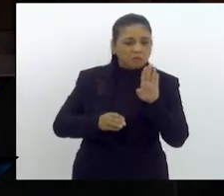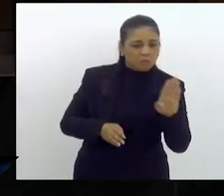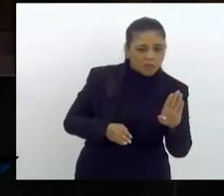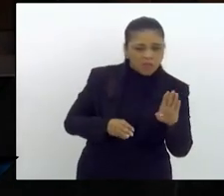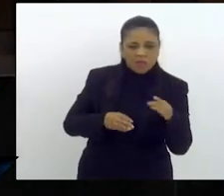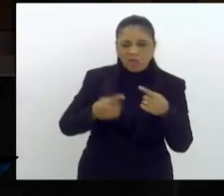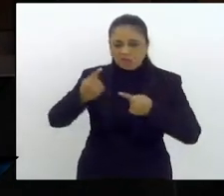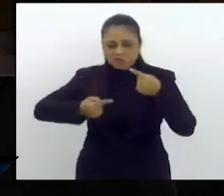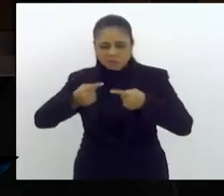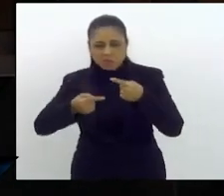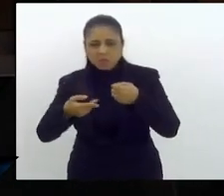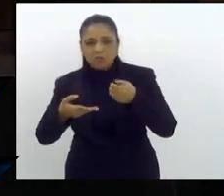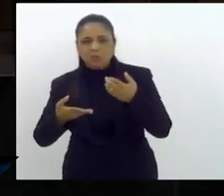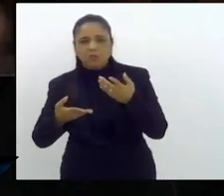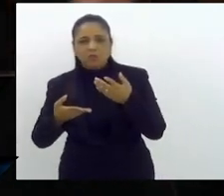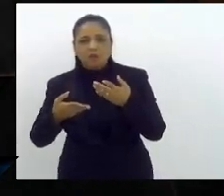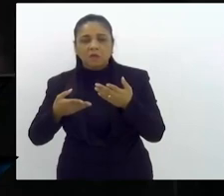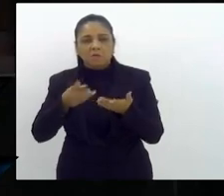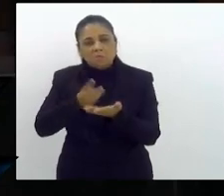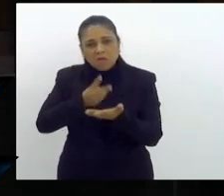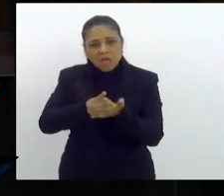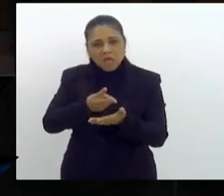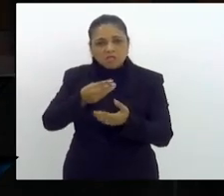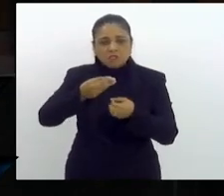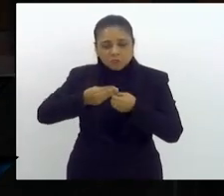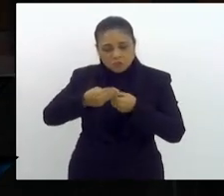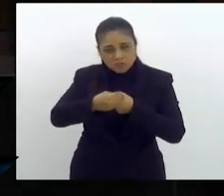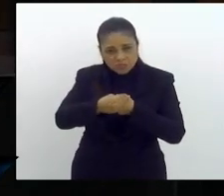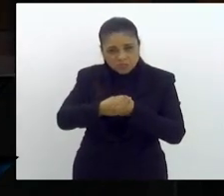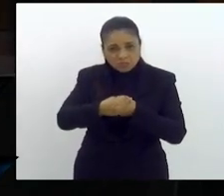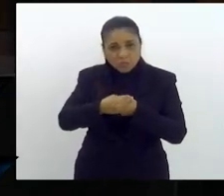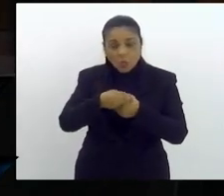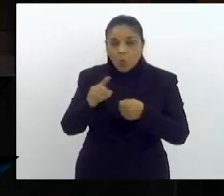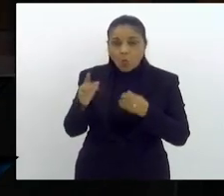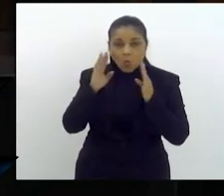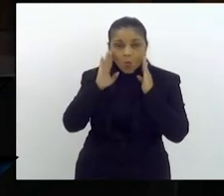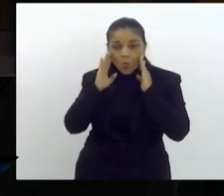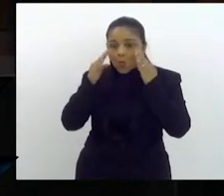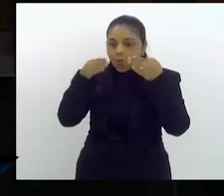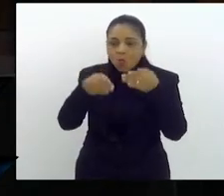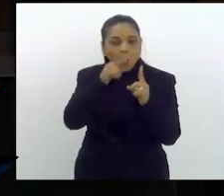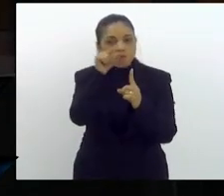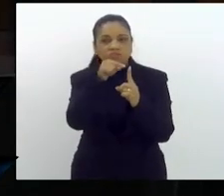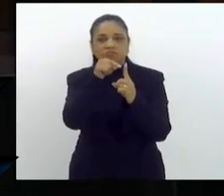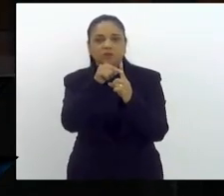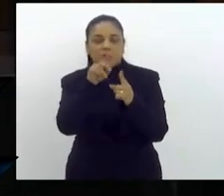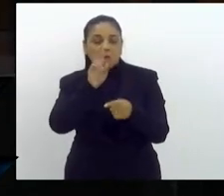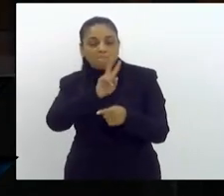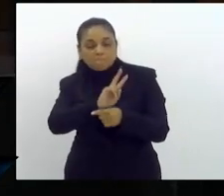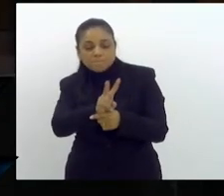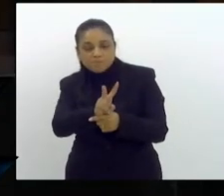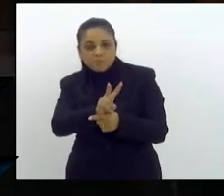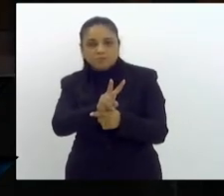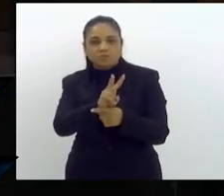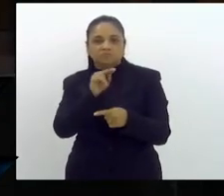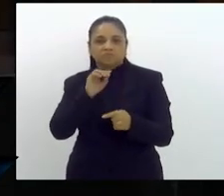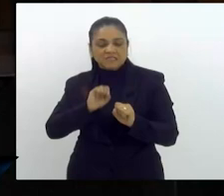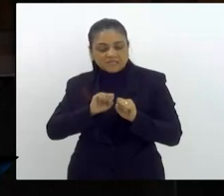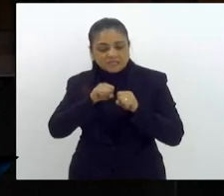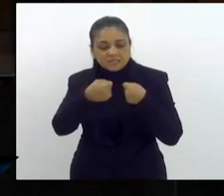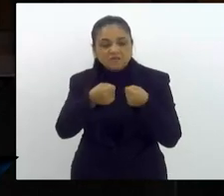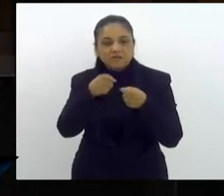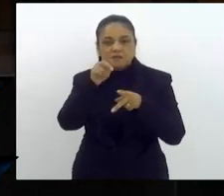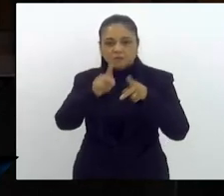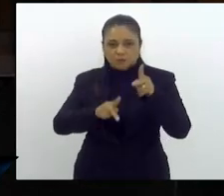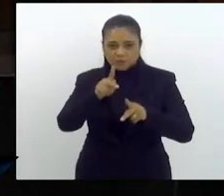a base no mesmo município a gente tem um interesse único que é a proteção e a defesa da população do